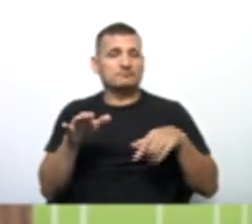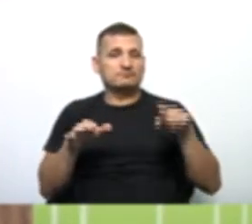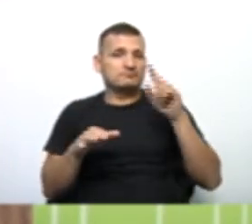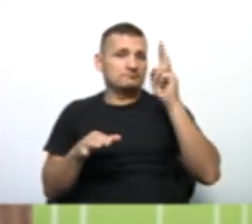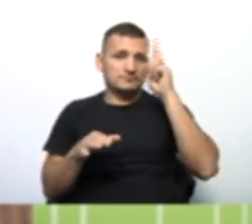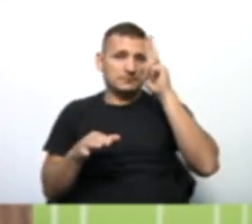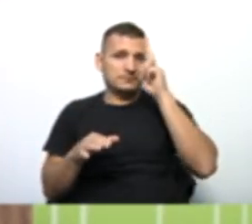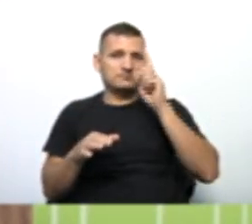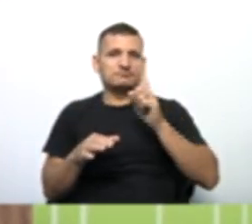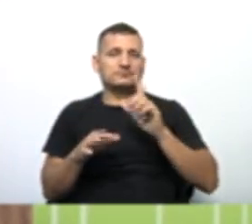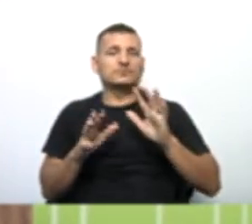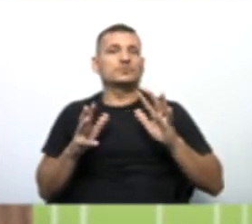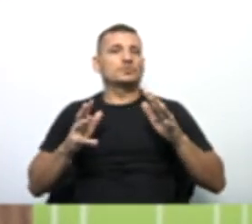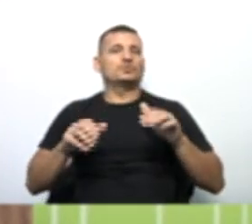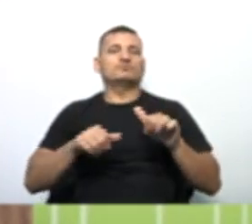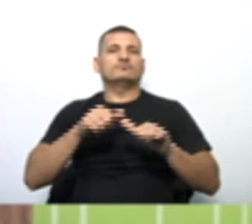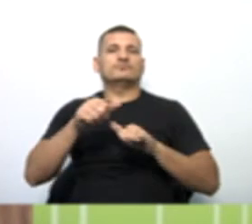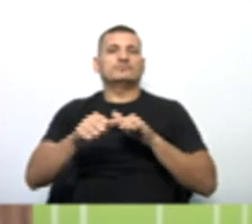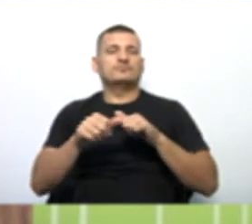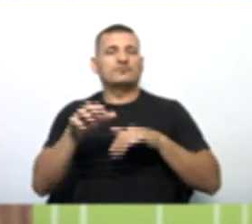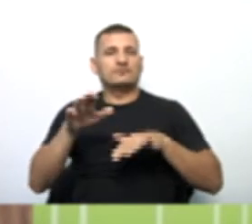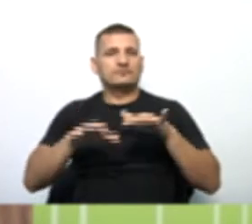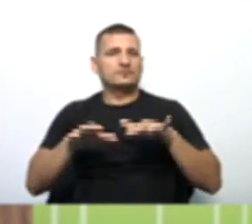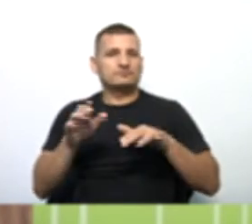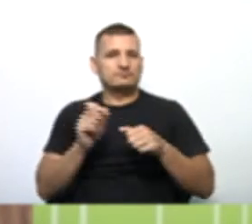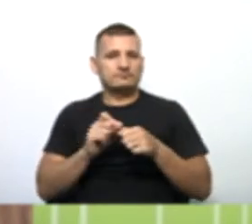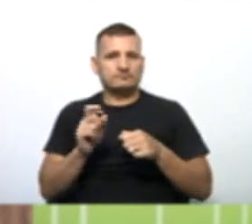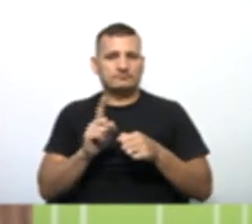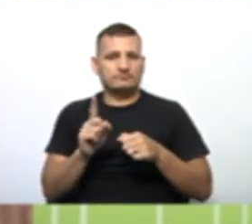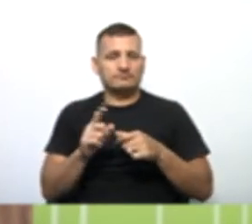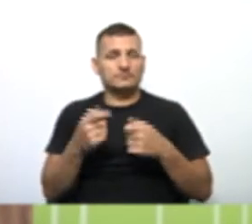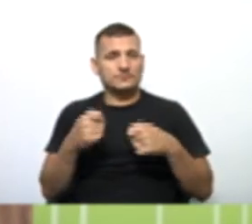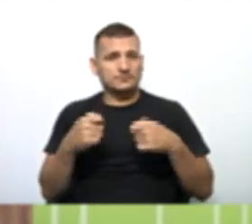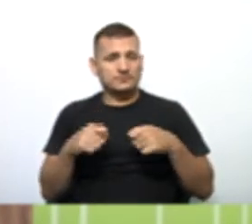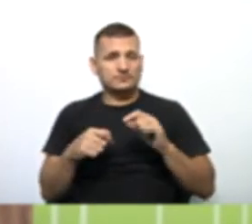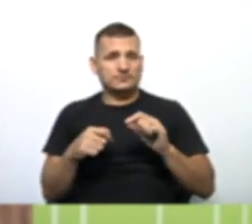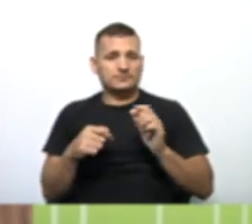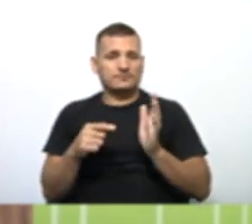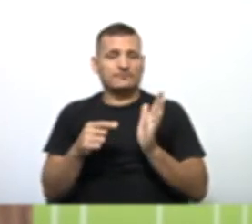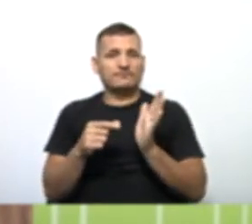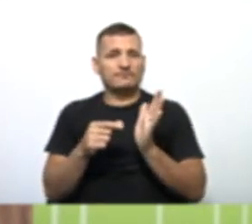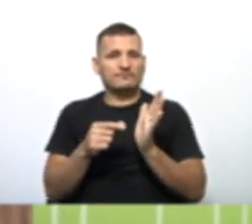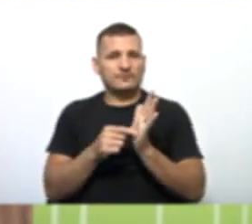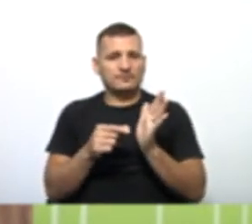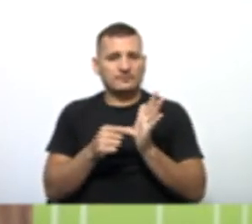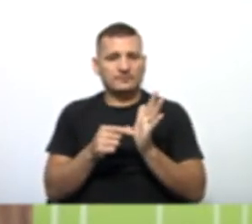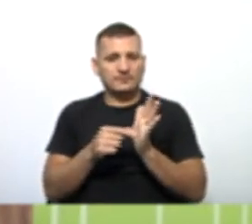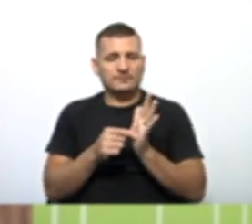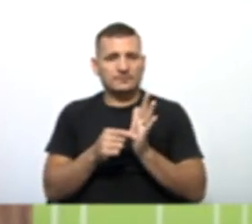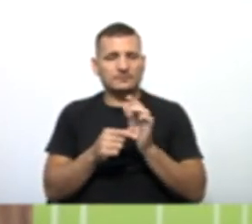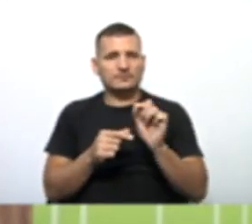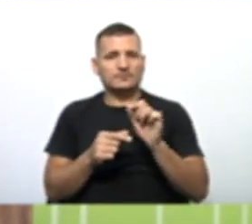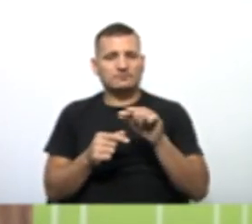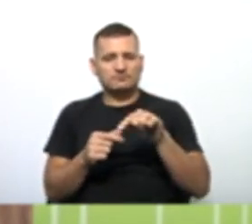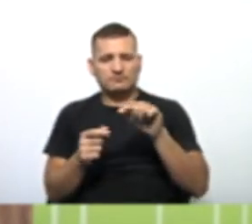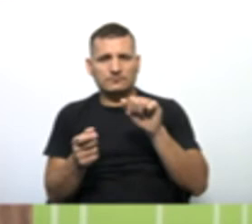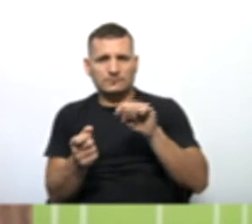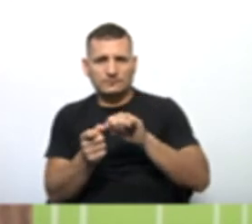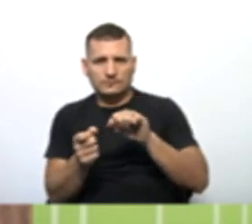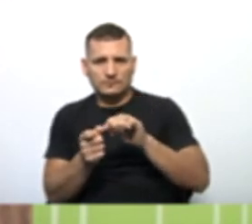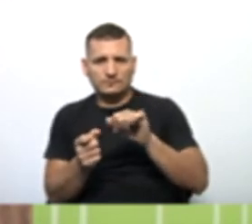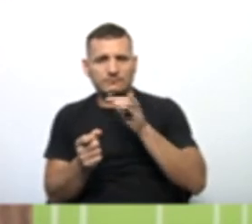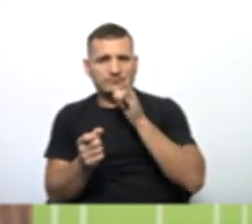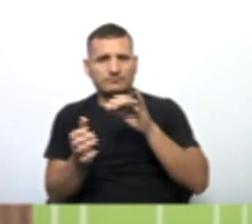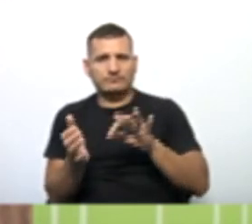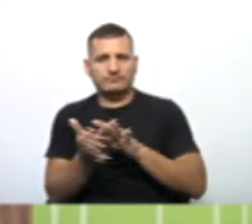todas as modificações que nós fizemos muitas vezes. Você precisa de uma ferramenta para uma coisa que foi feita, cadastro